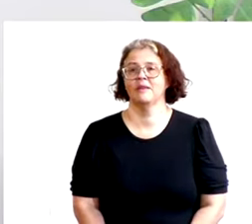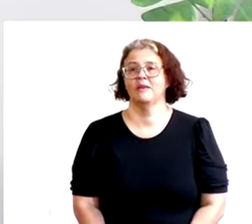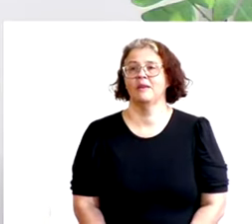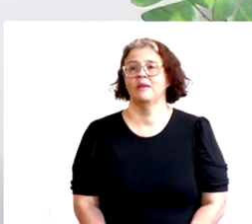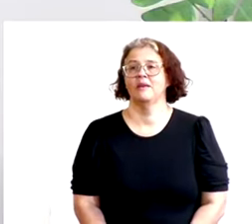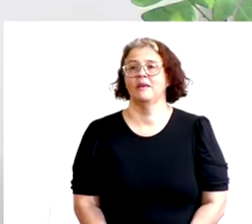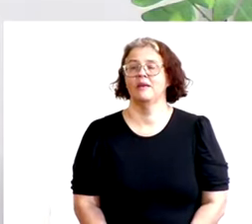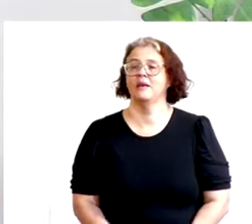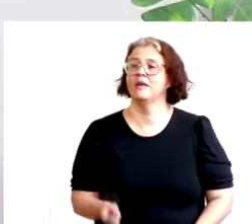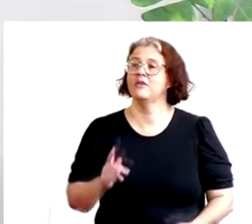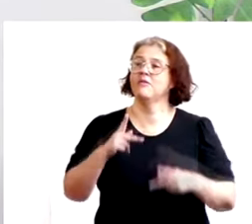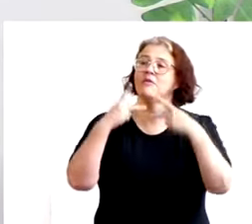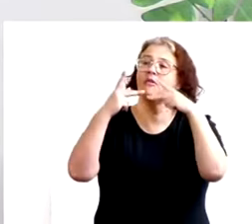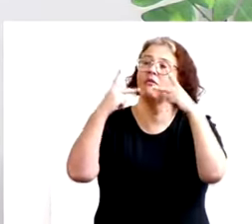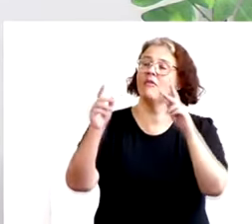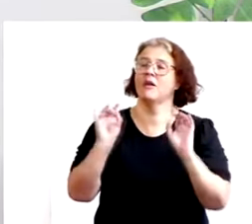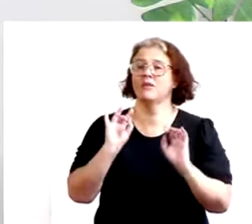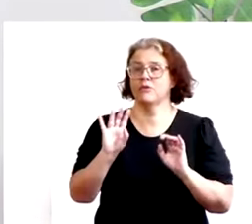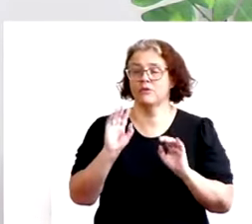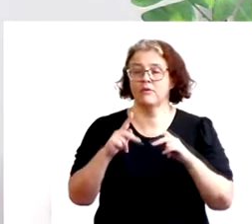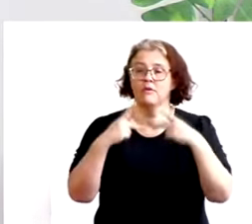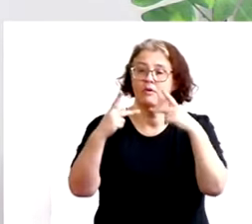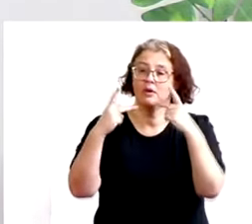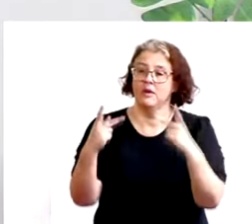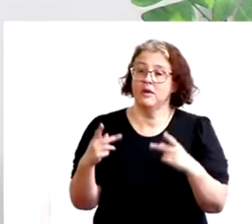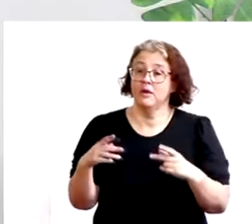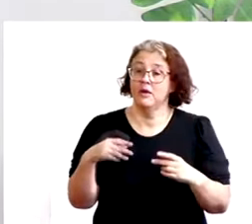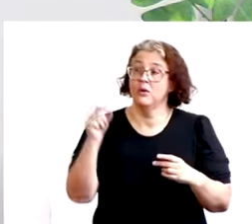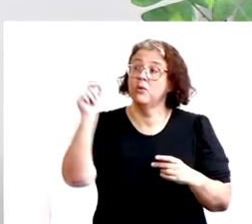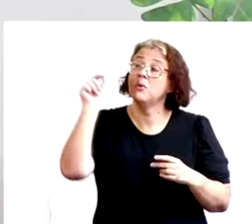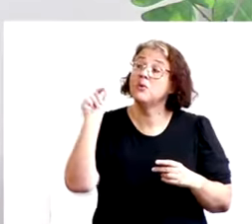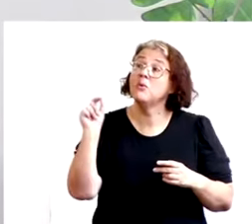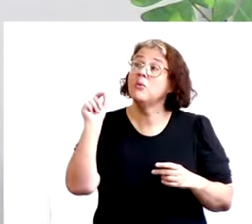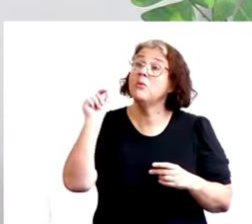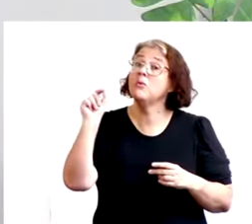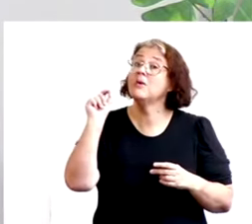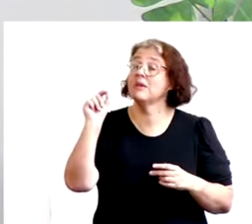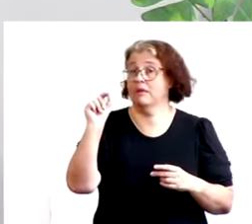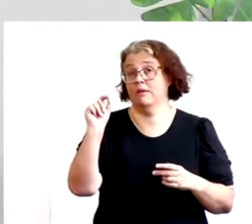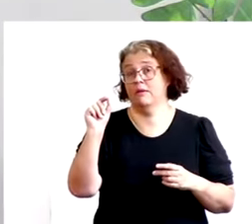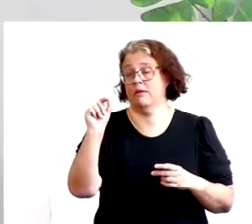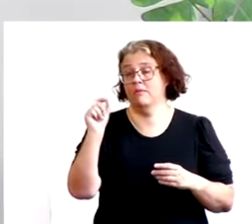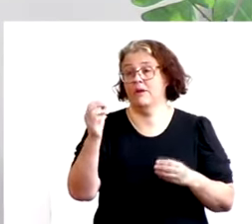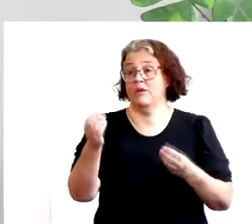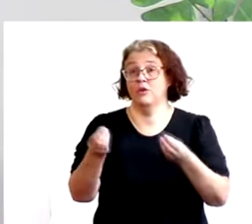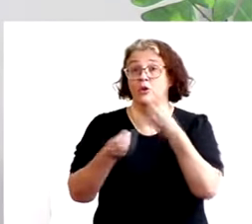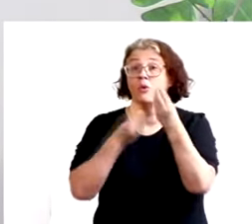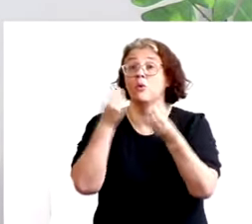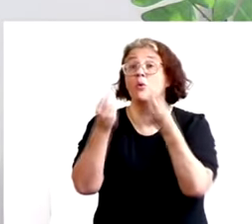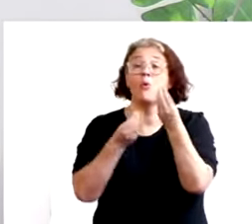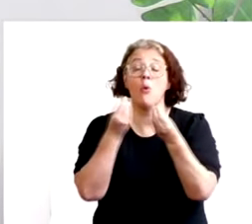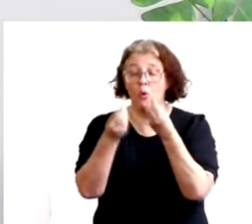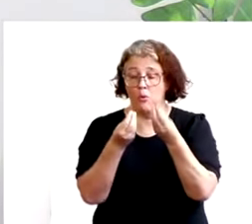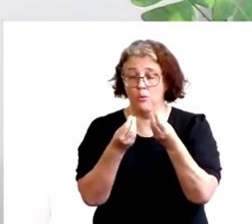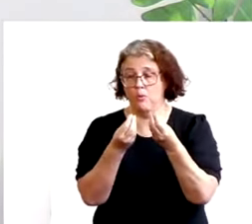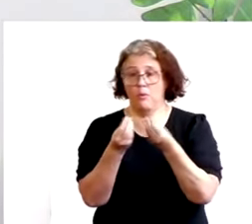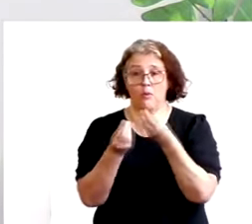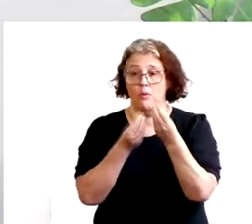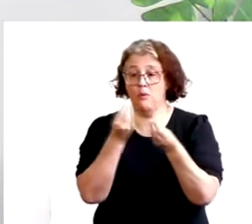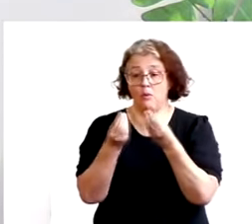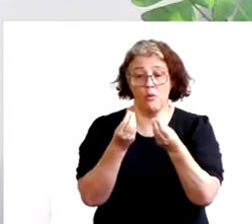ele não simplesmente vai nos ajudar o que fazer mas também como agir ou como lidar